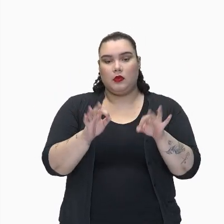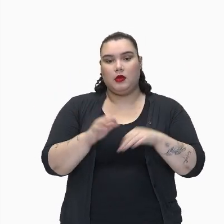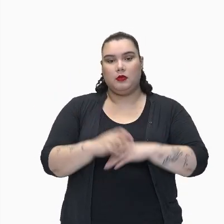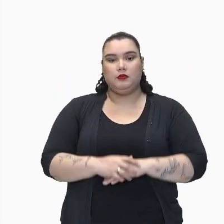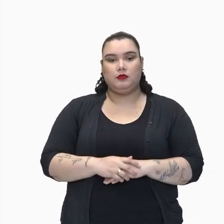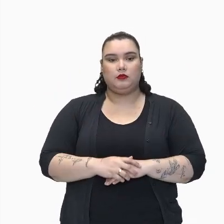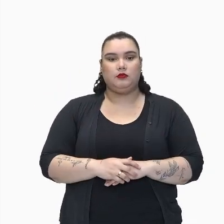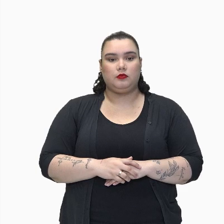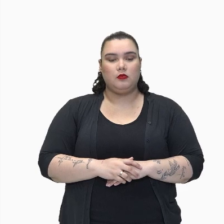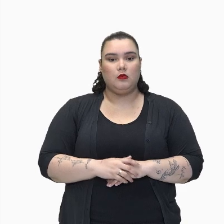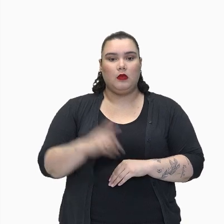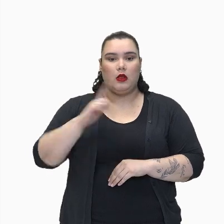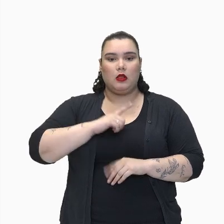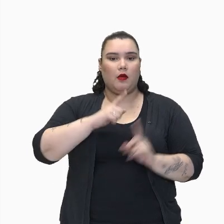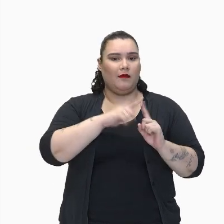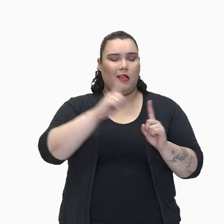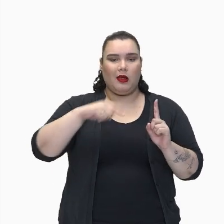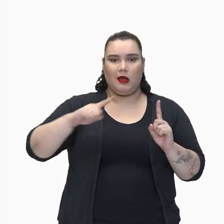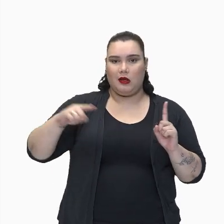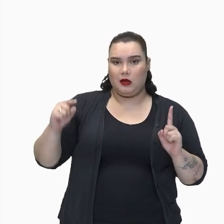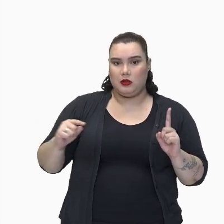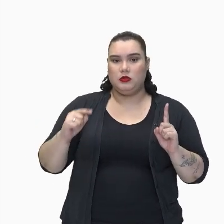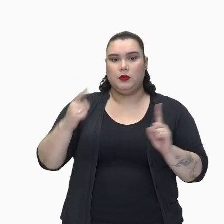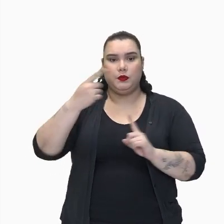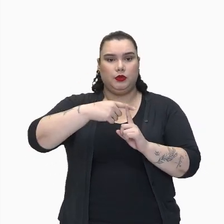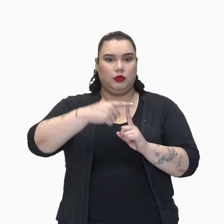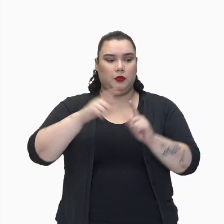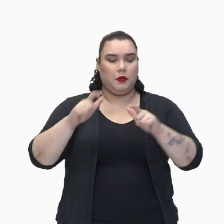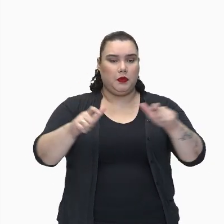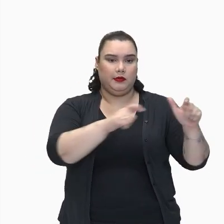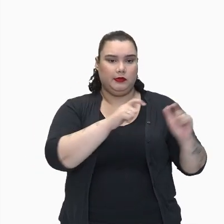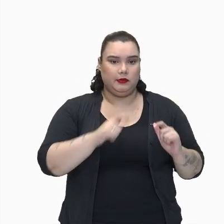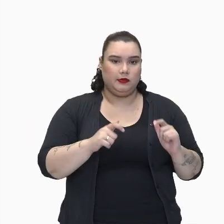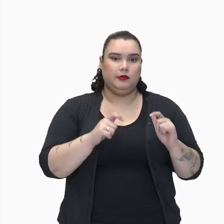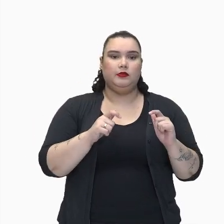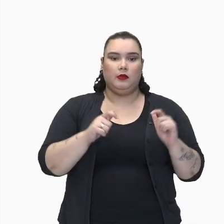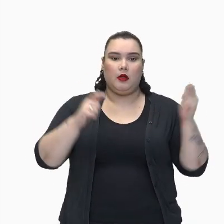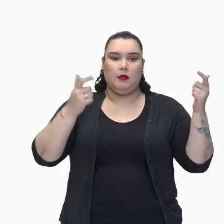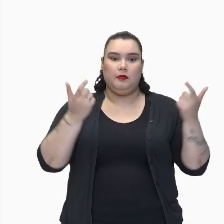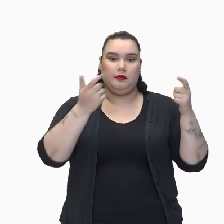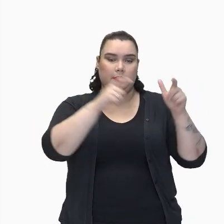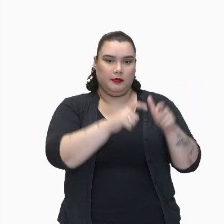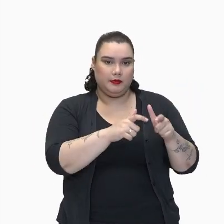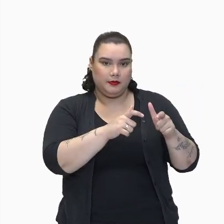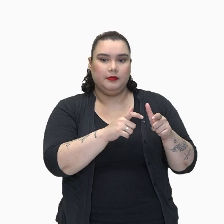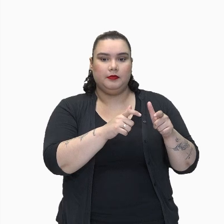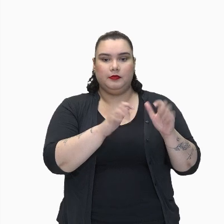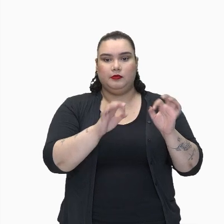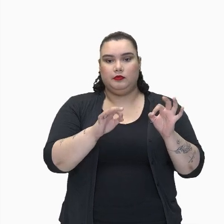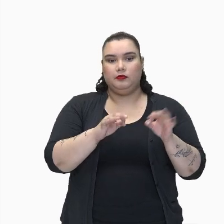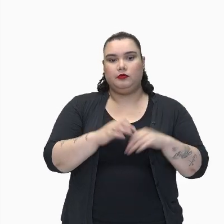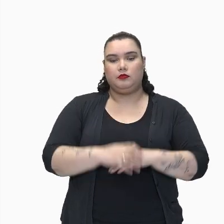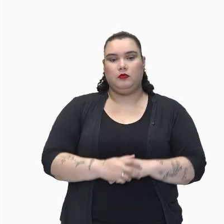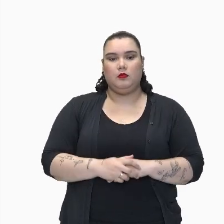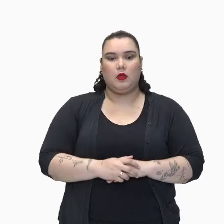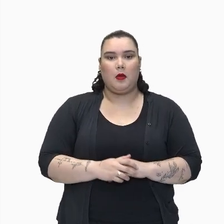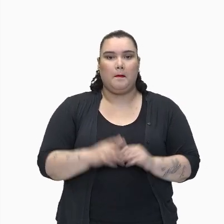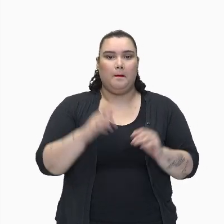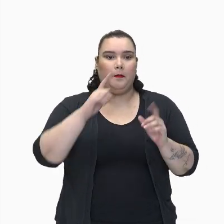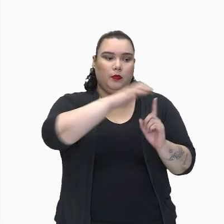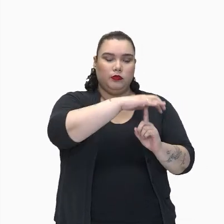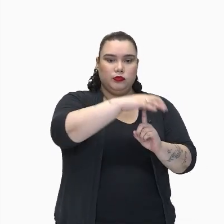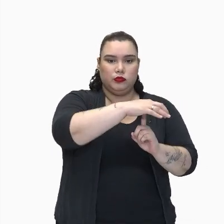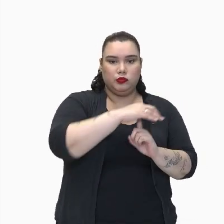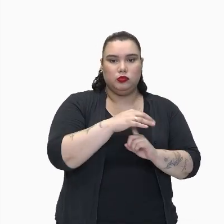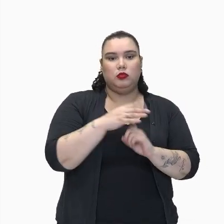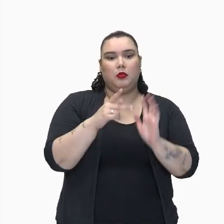bastante variações aí na altimetria do terreno, nós temos uma agricultura que é praticada ali mais